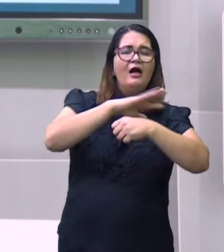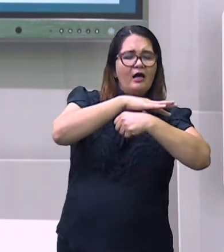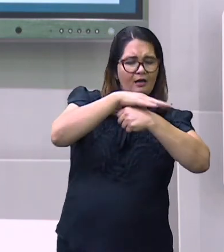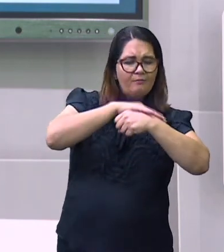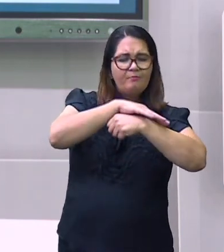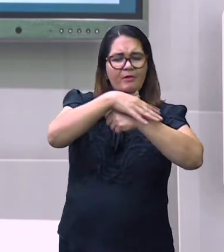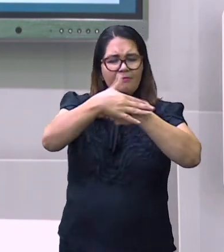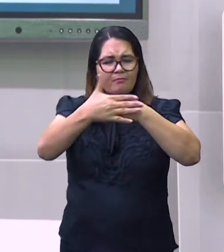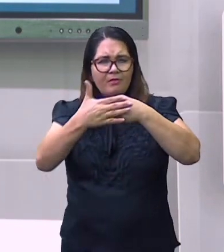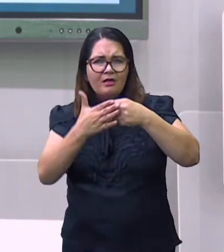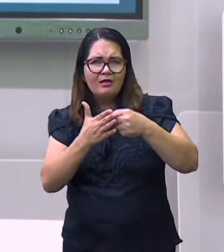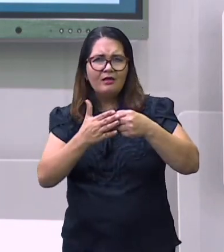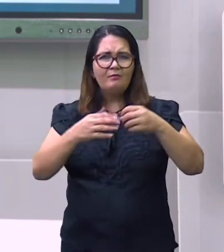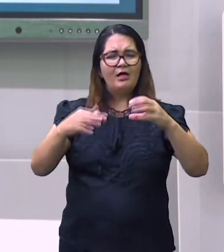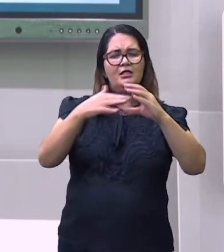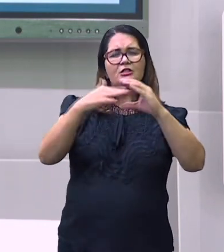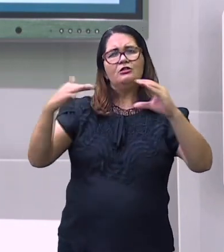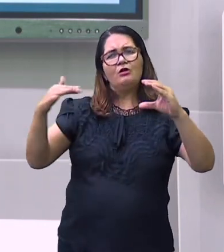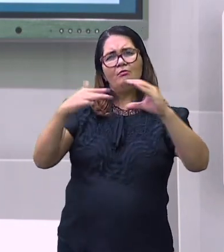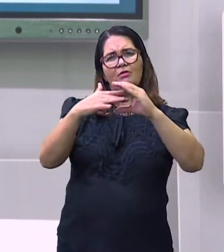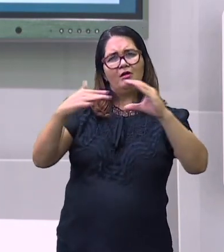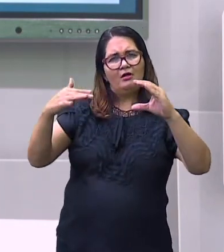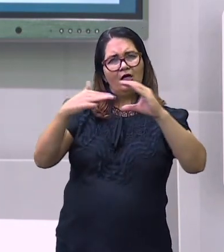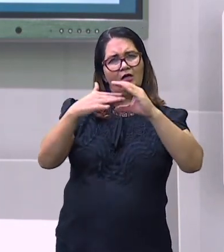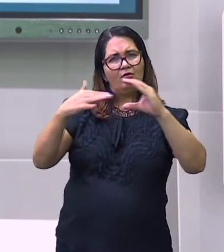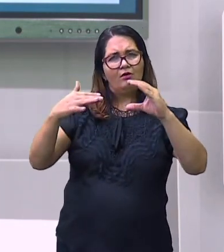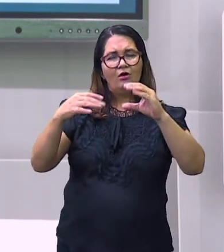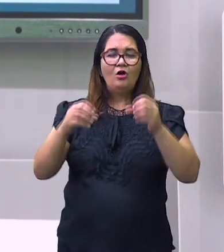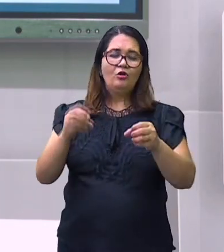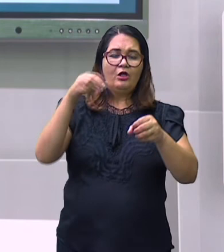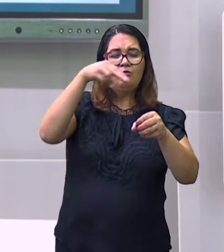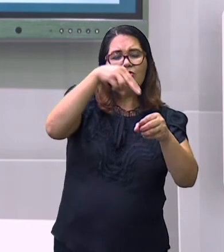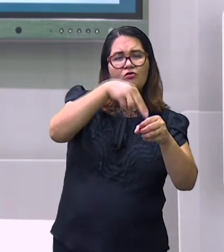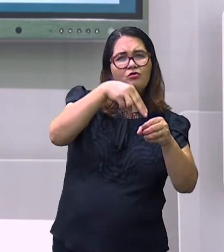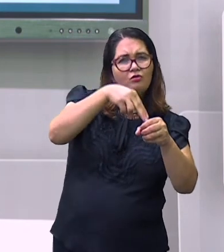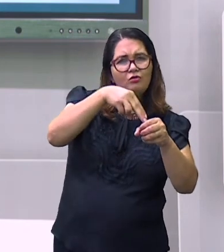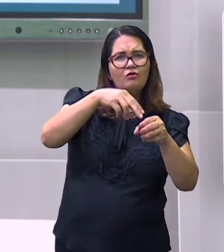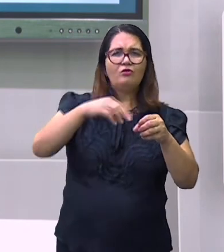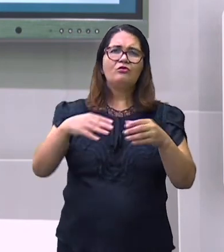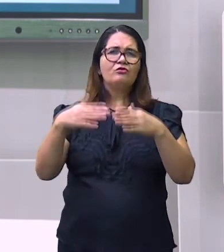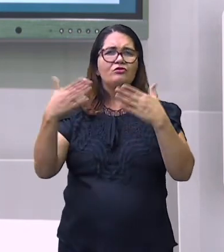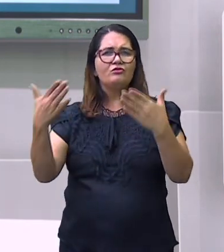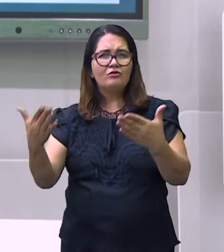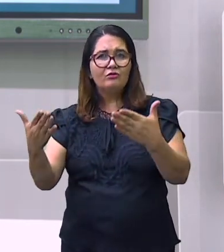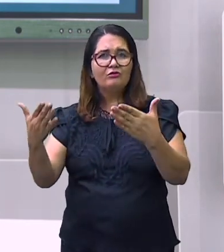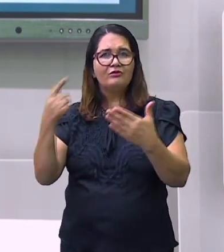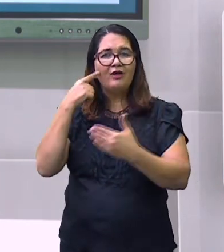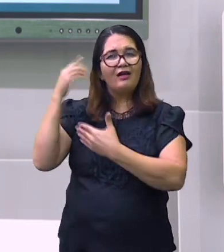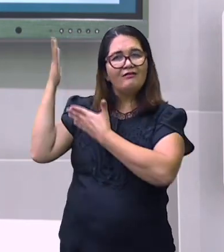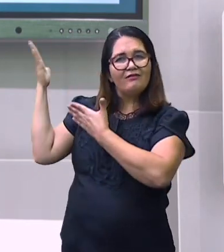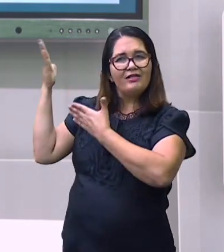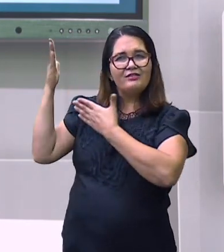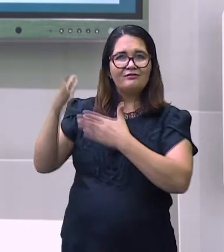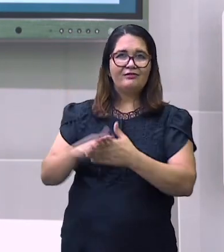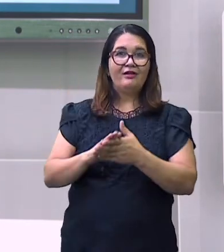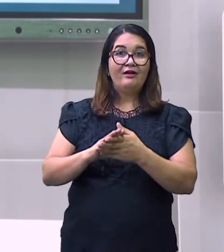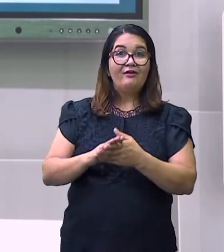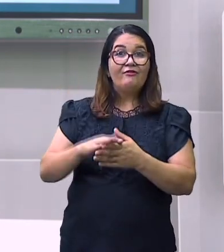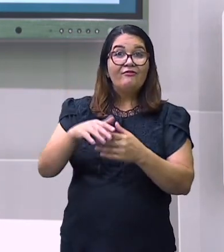plasmática, citoplasma, nós temos núcleo, nucleotídeo, lisossomos e nós